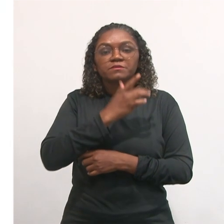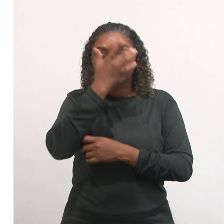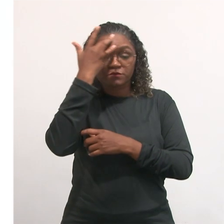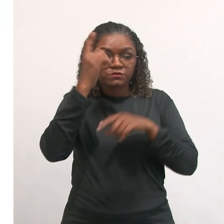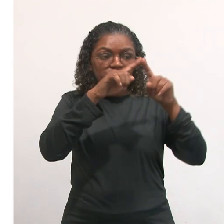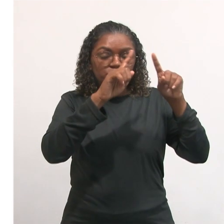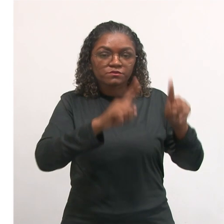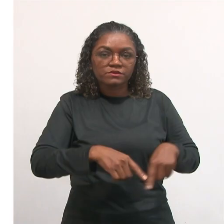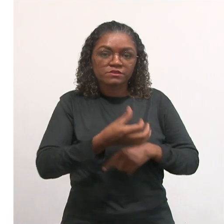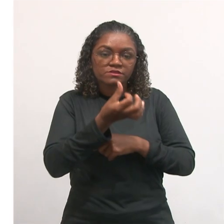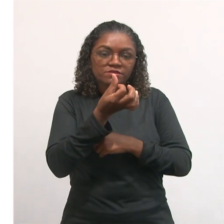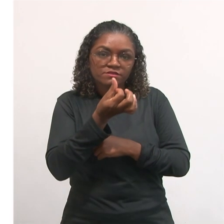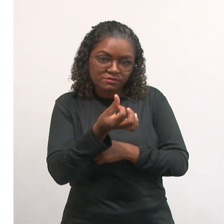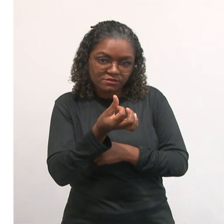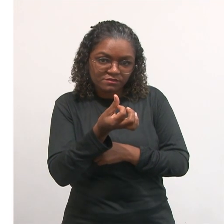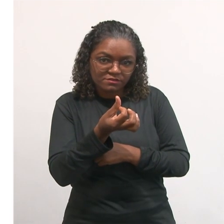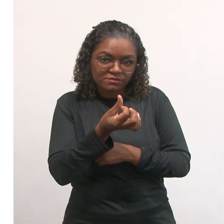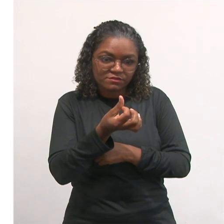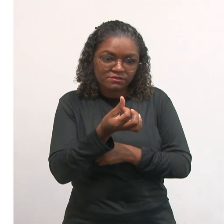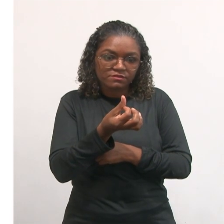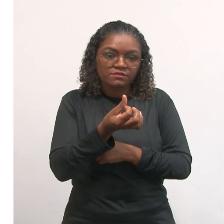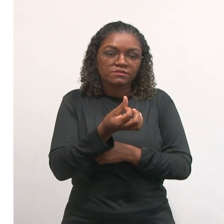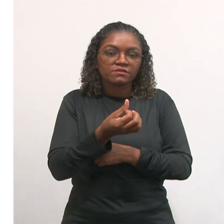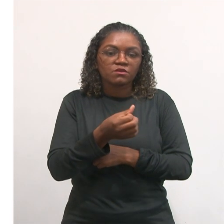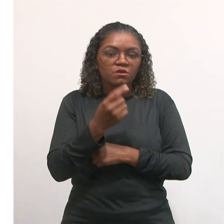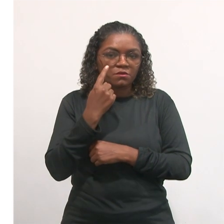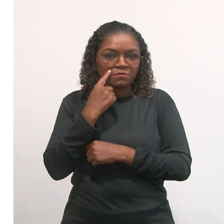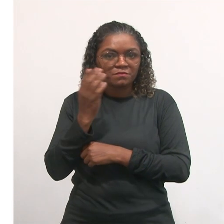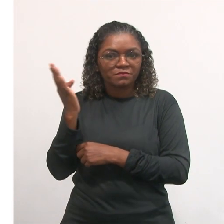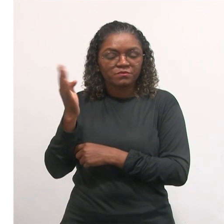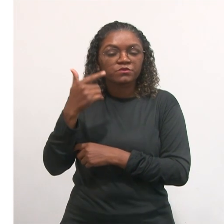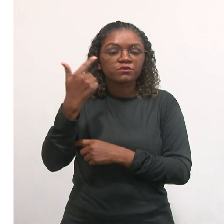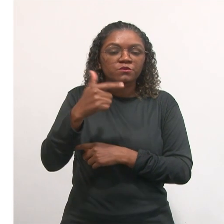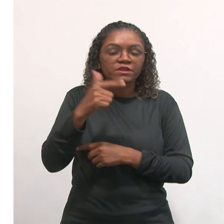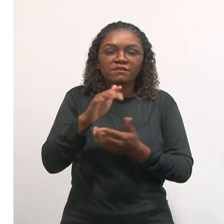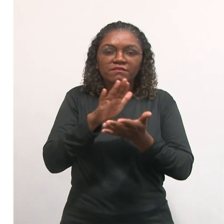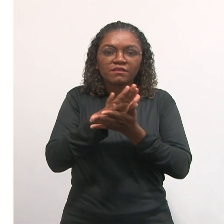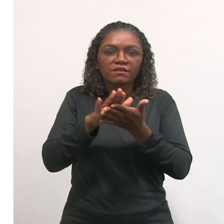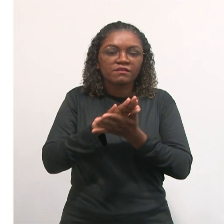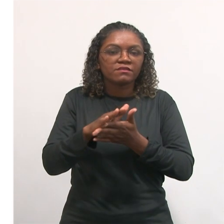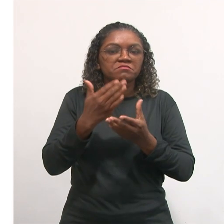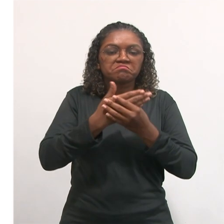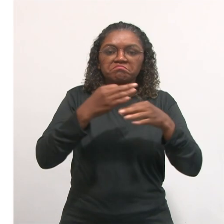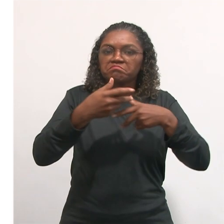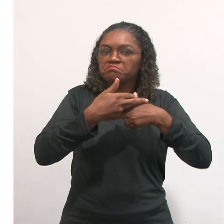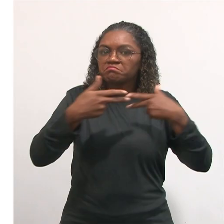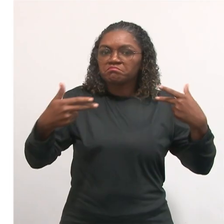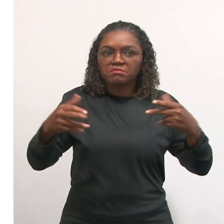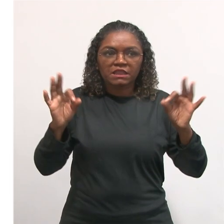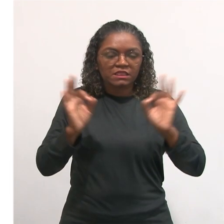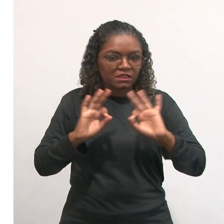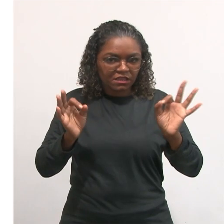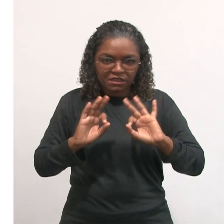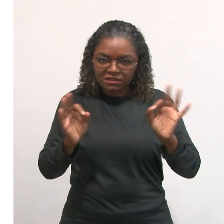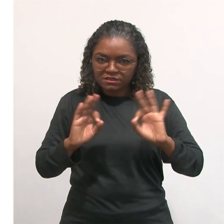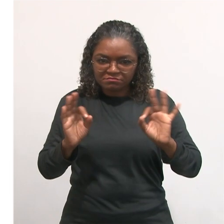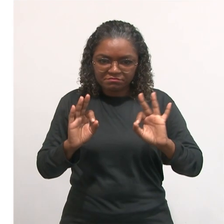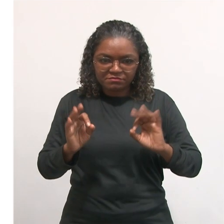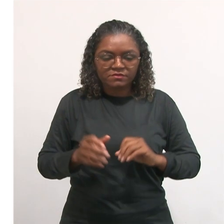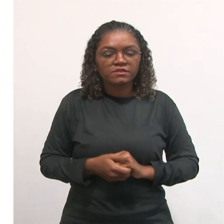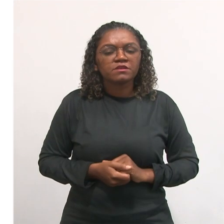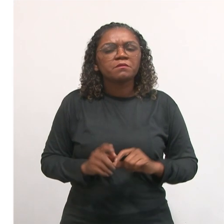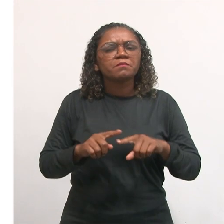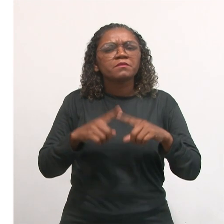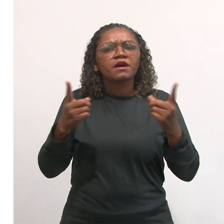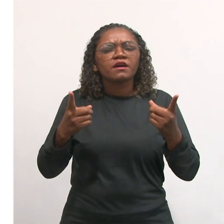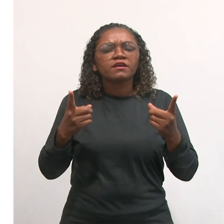servidores que não tem nenhum processo no seu sistema. E qual é